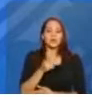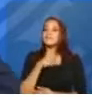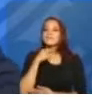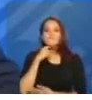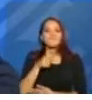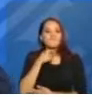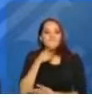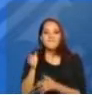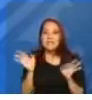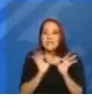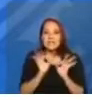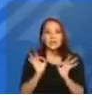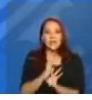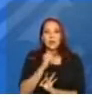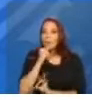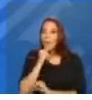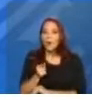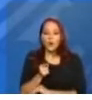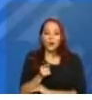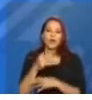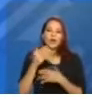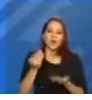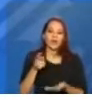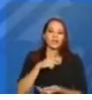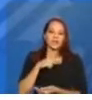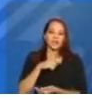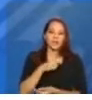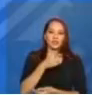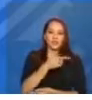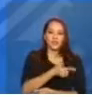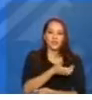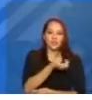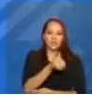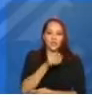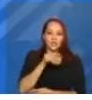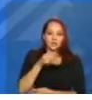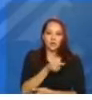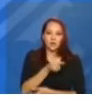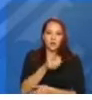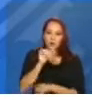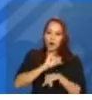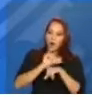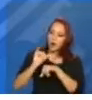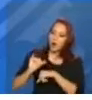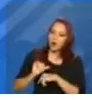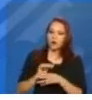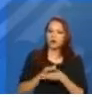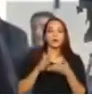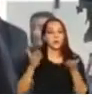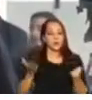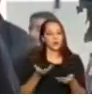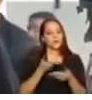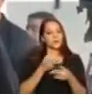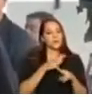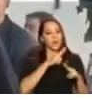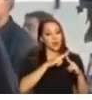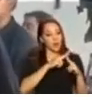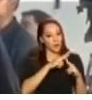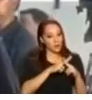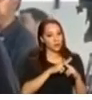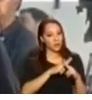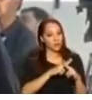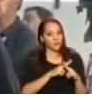de hipótese nenhuuma, nós temos 26 mil pontos de venda. Por isso que a Caixa Econômica